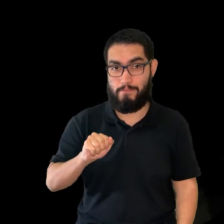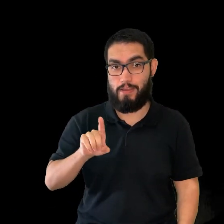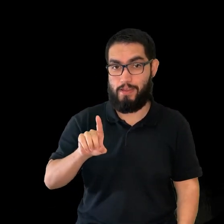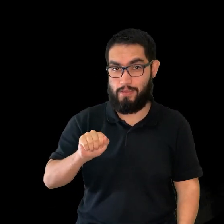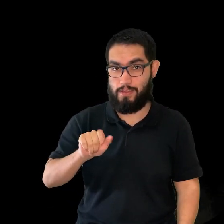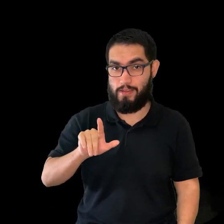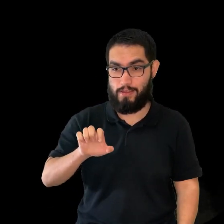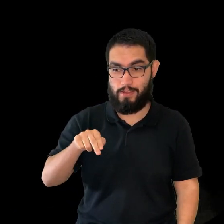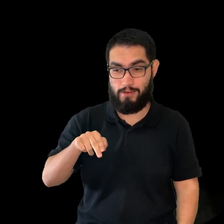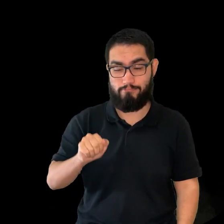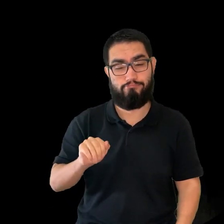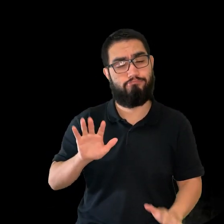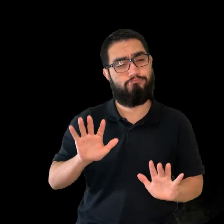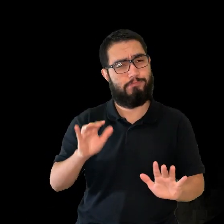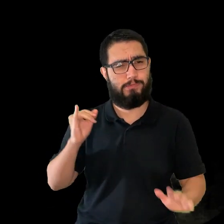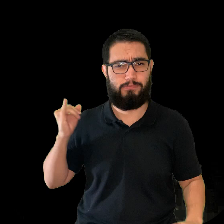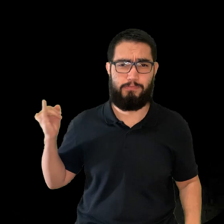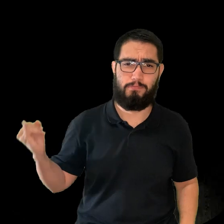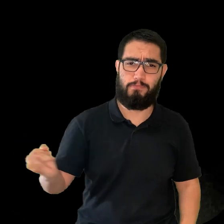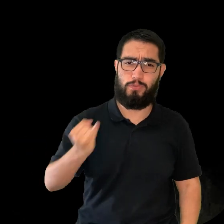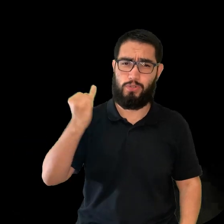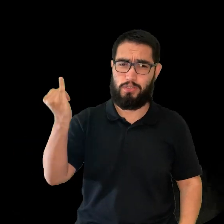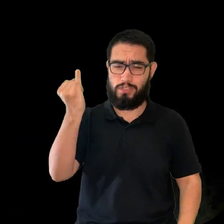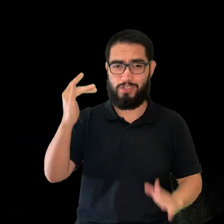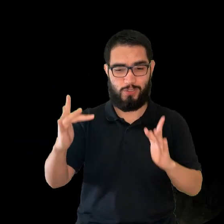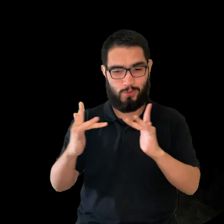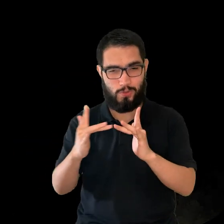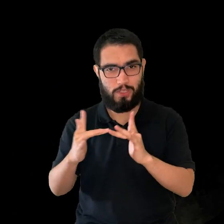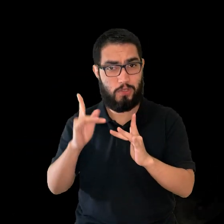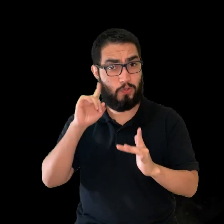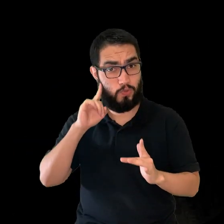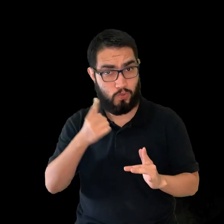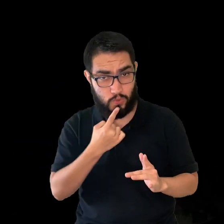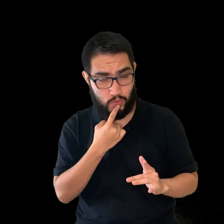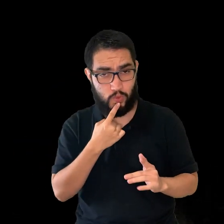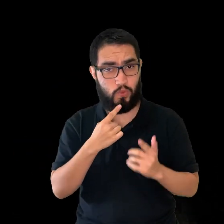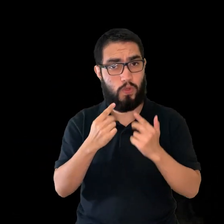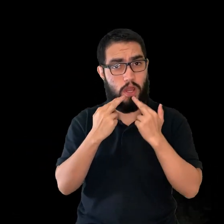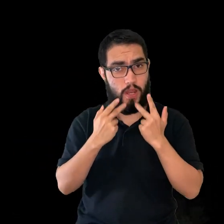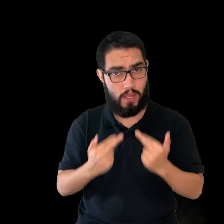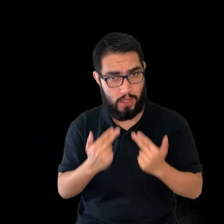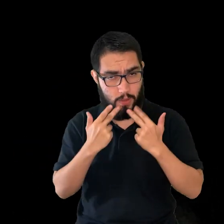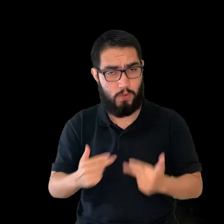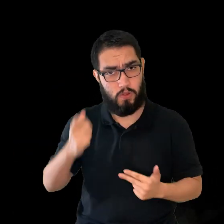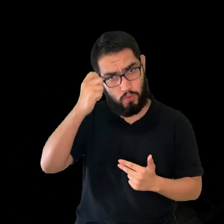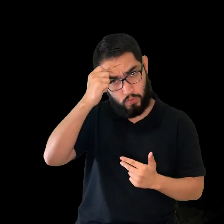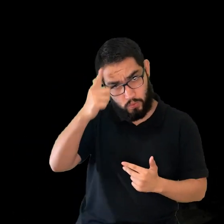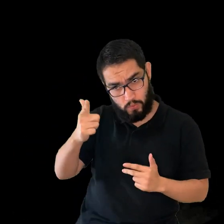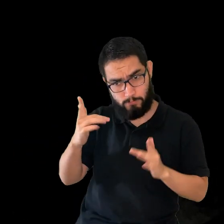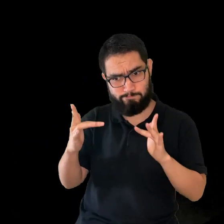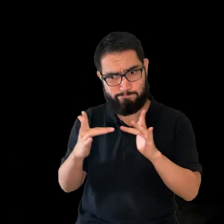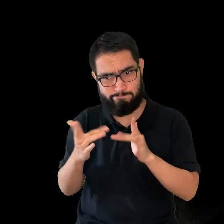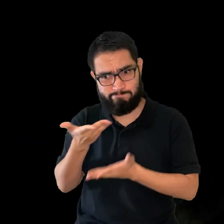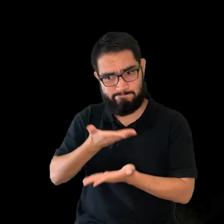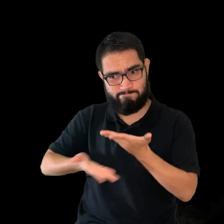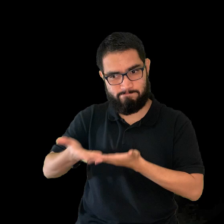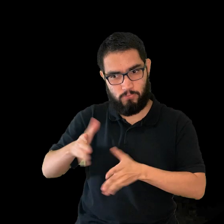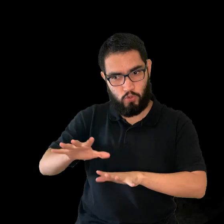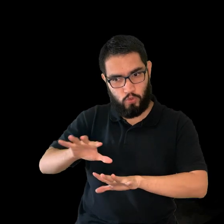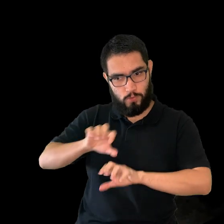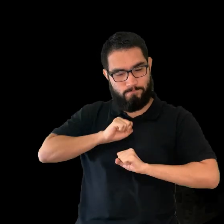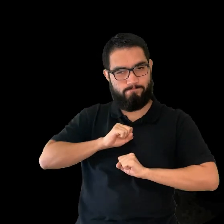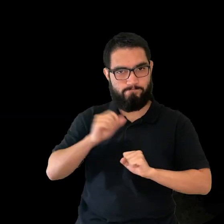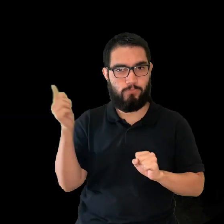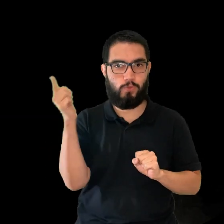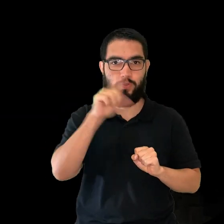Madalena, é essencial que nós tenhamos contato com o surdo, com a sua cultura e com a sua língua. Só assim nós conseguimos nos apropriar